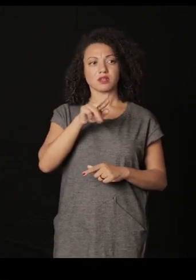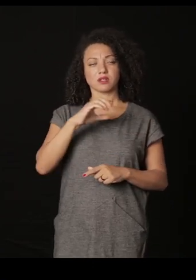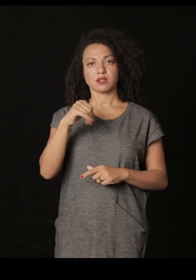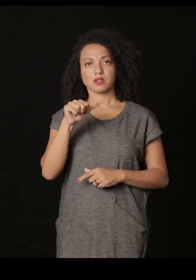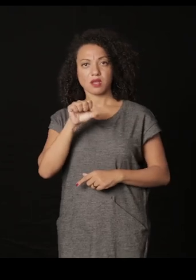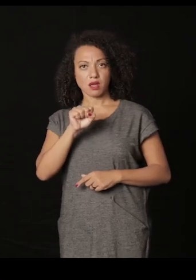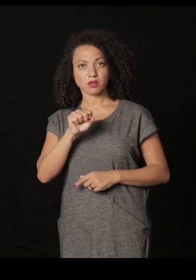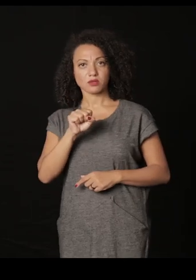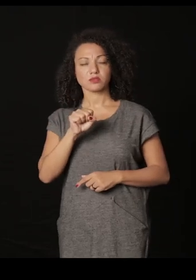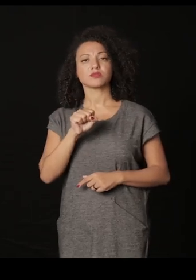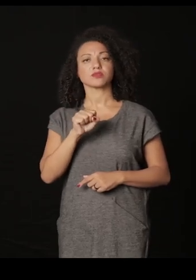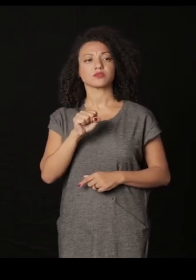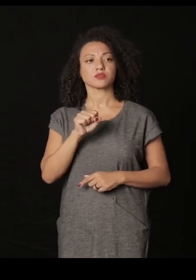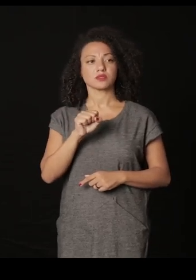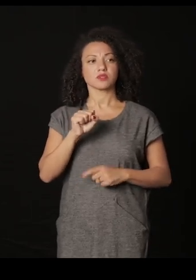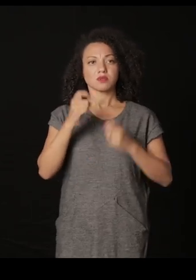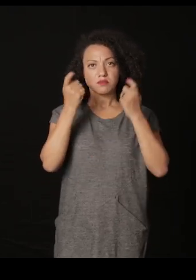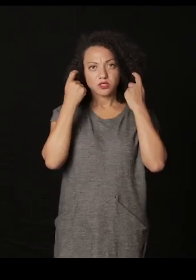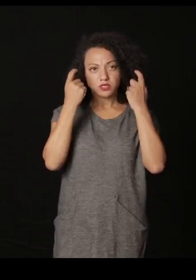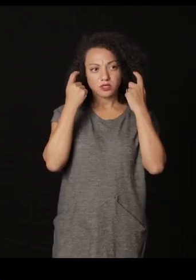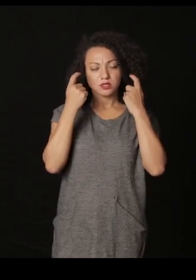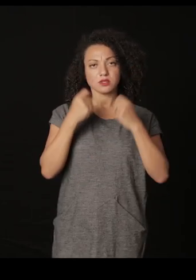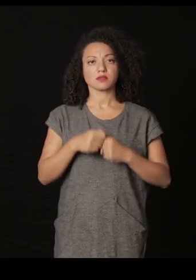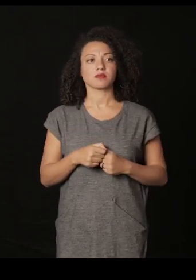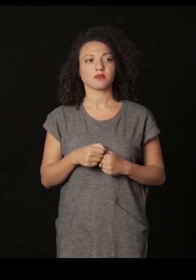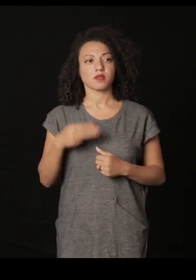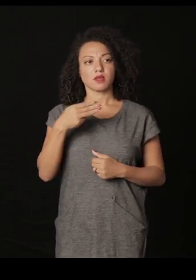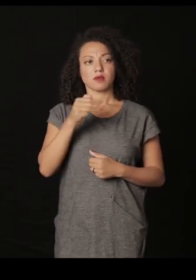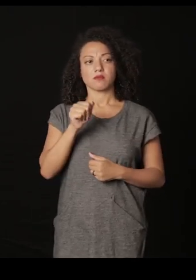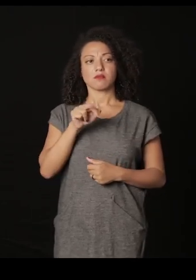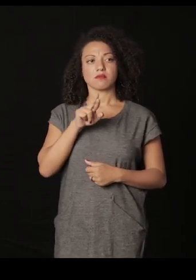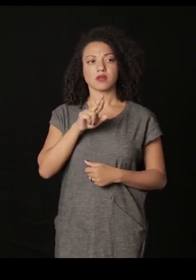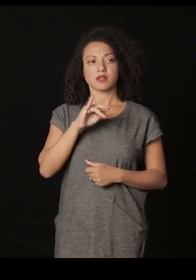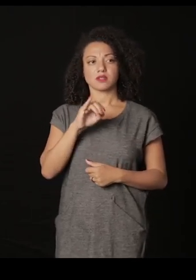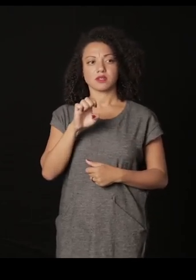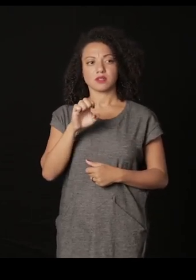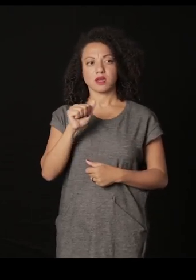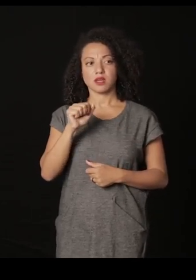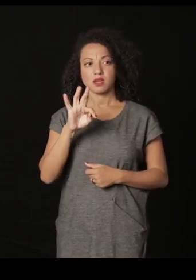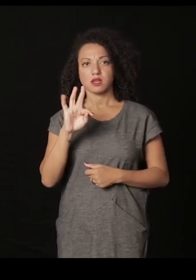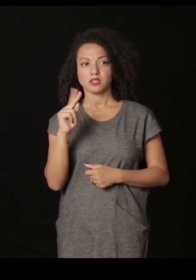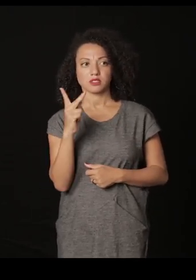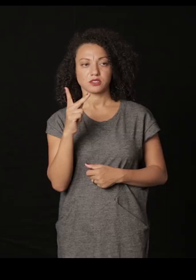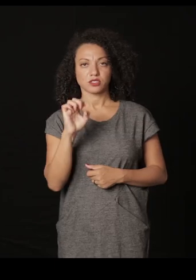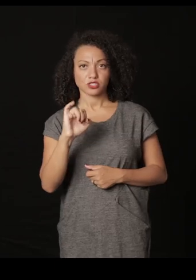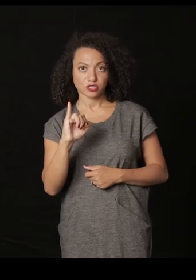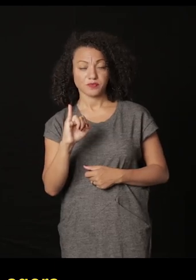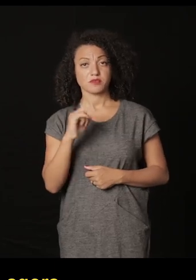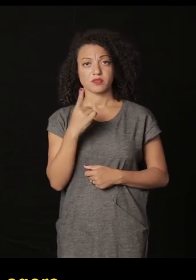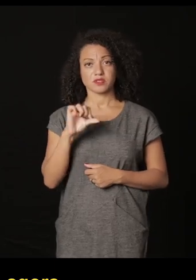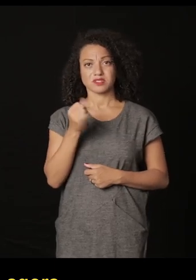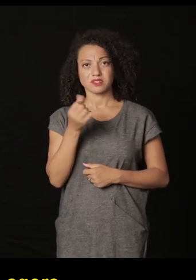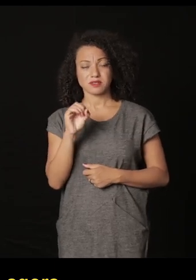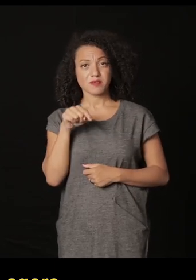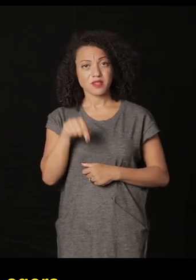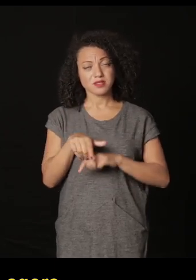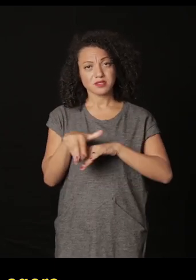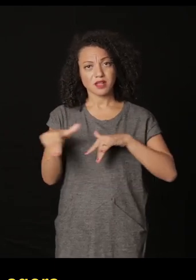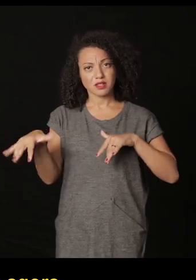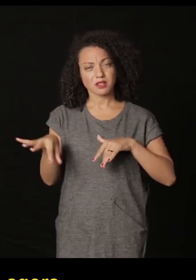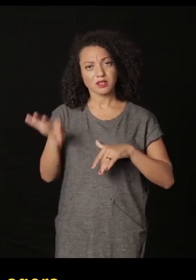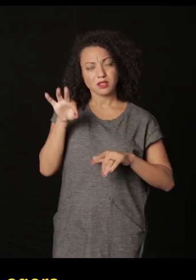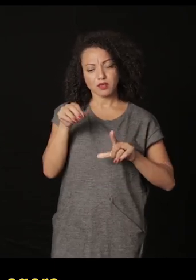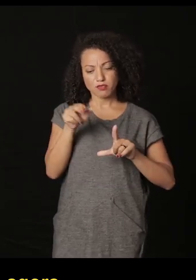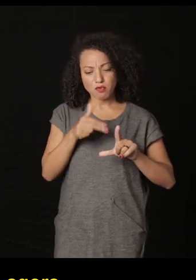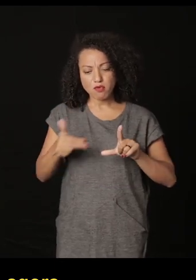y de los narcos ese es el mexicano el mariachi de la serie y ese es el auténtico de los años 60 él vio ese